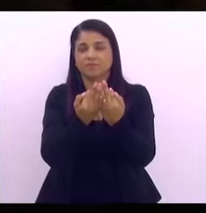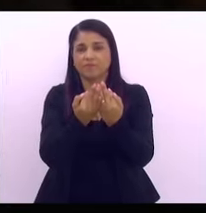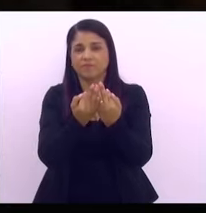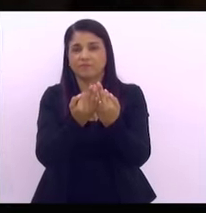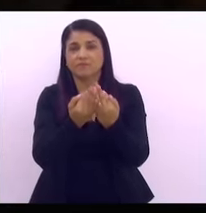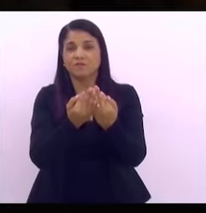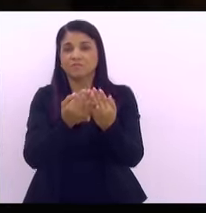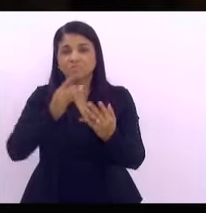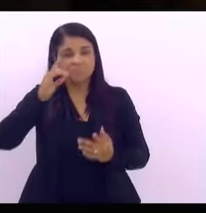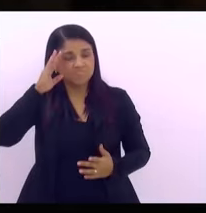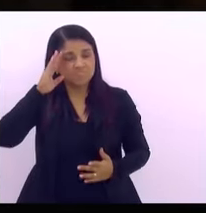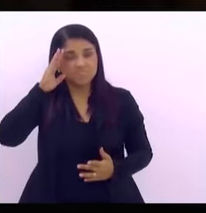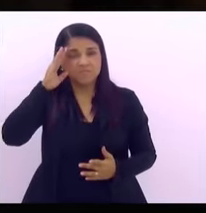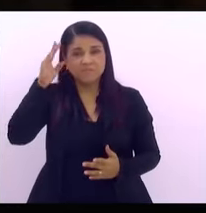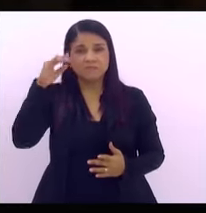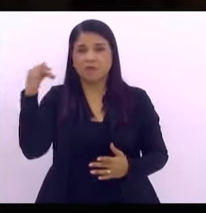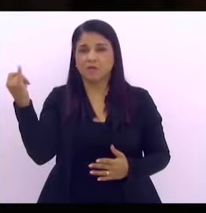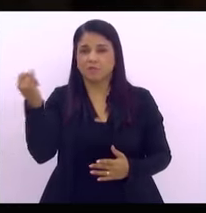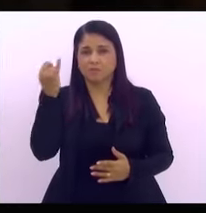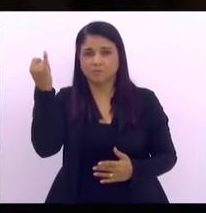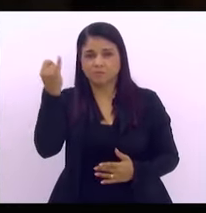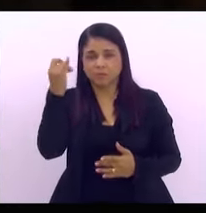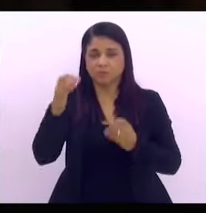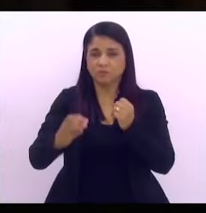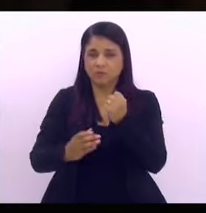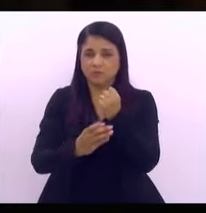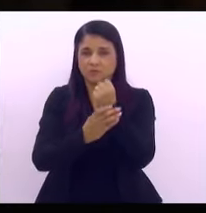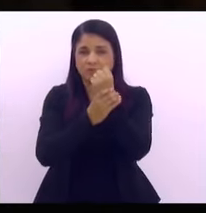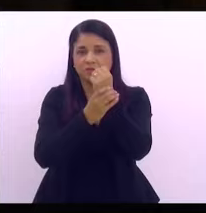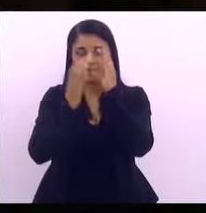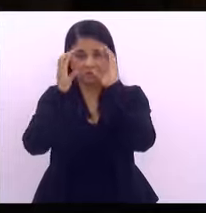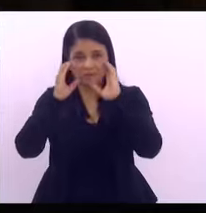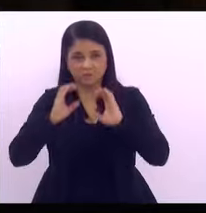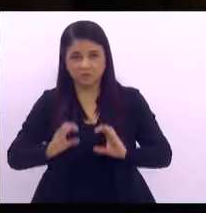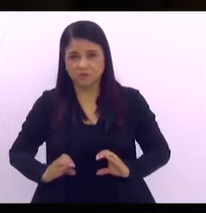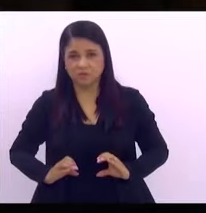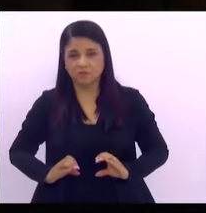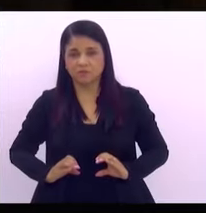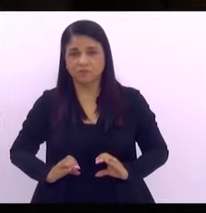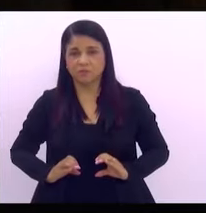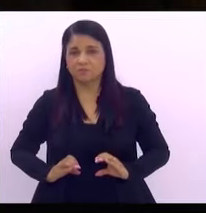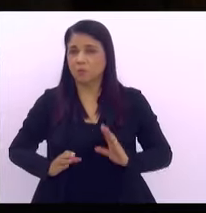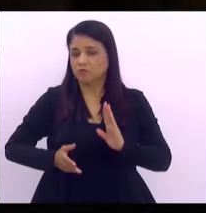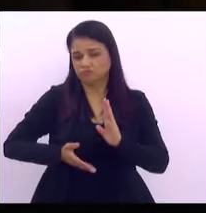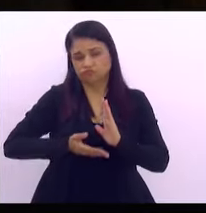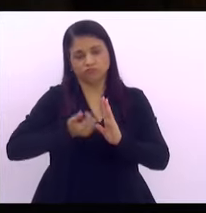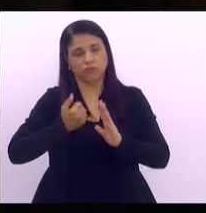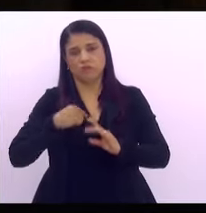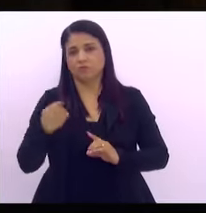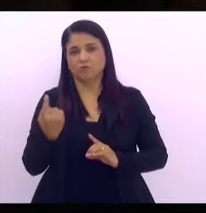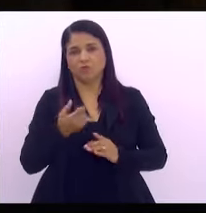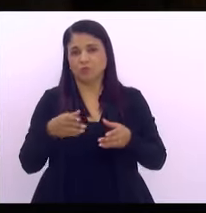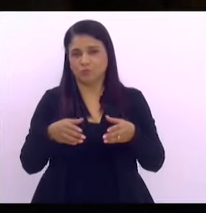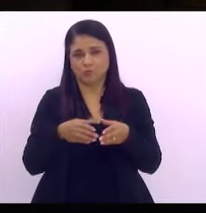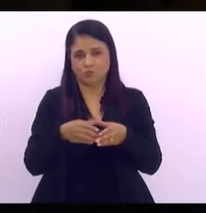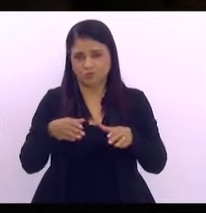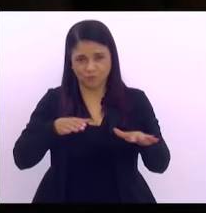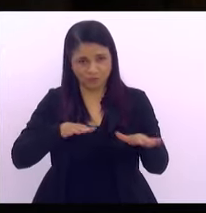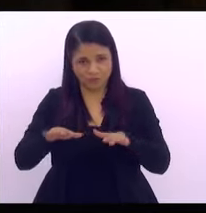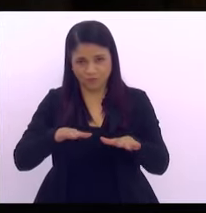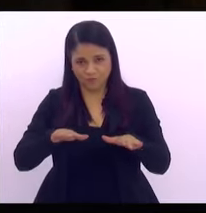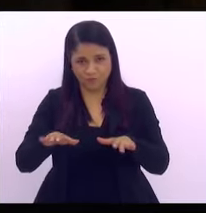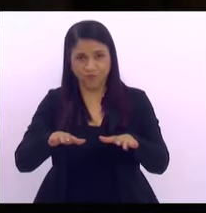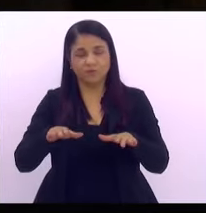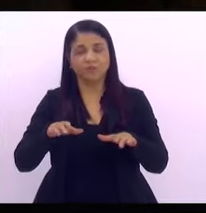um dos elementos mais importantes para a garantia da cidadania, não será retirado de nós. Esses direitos que